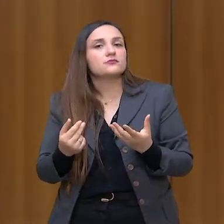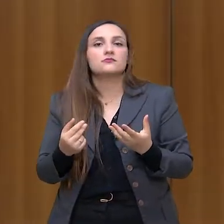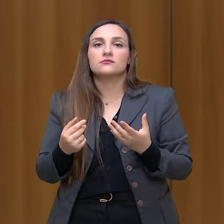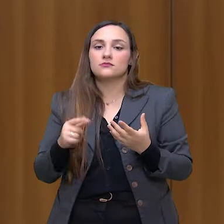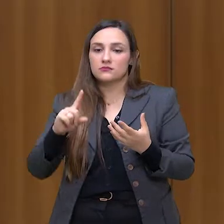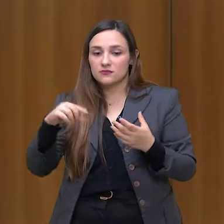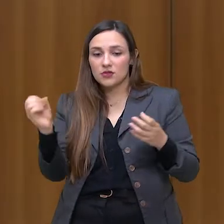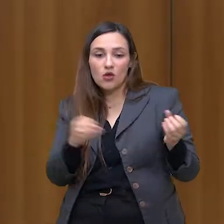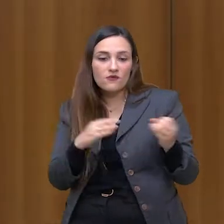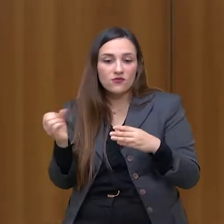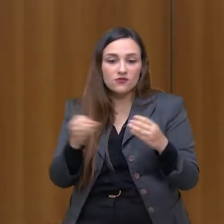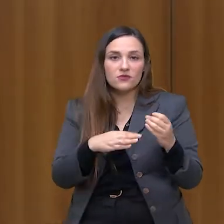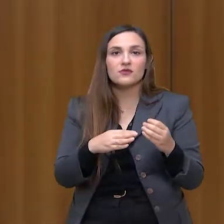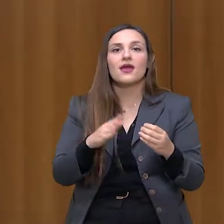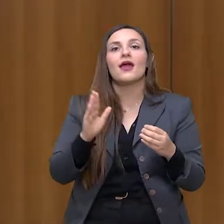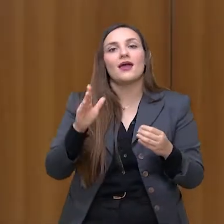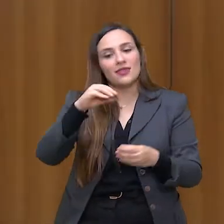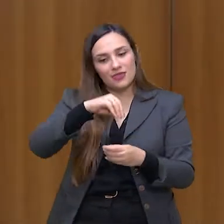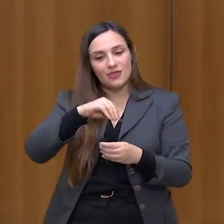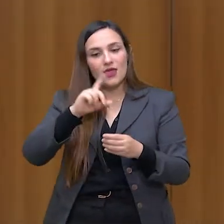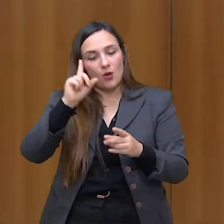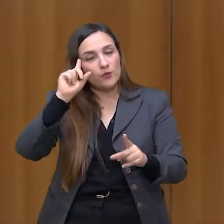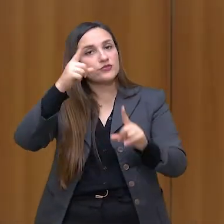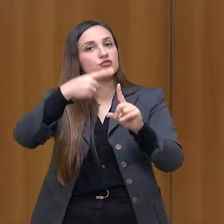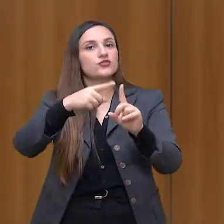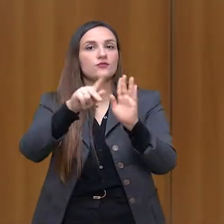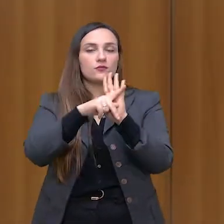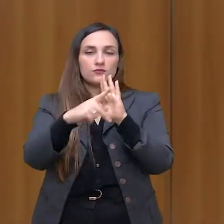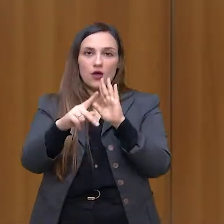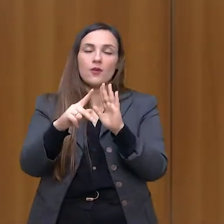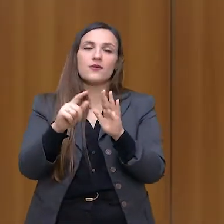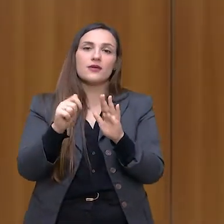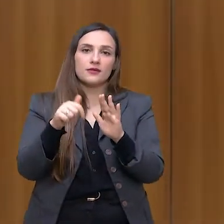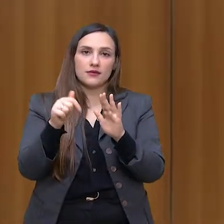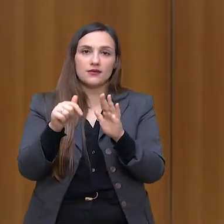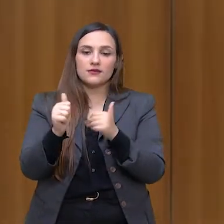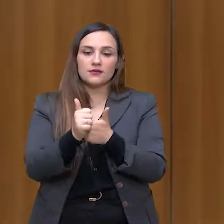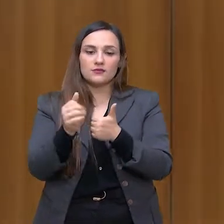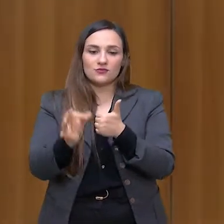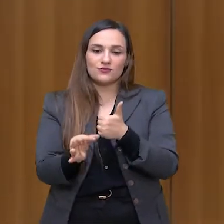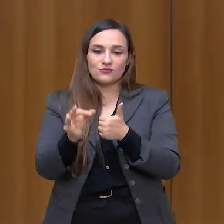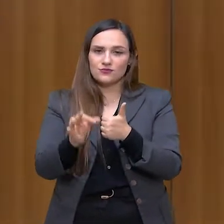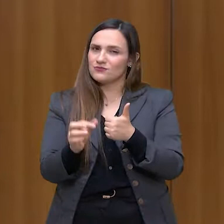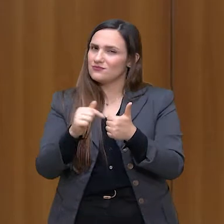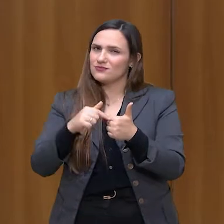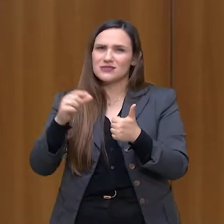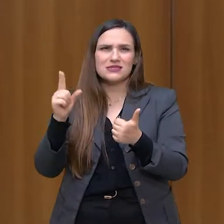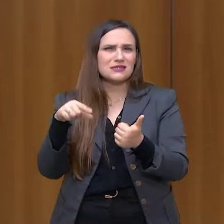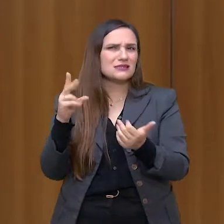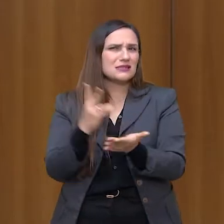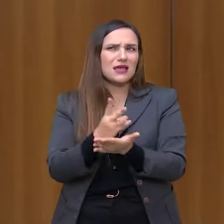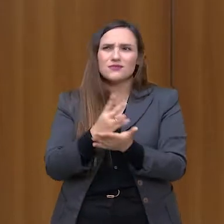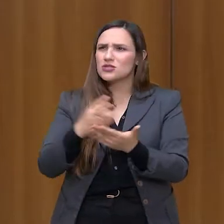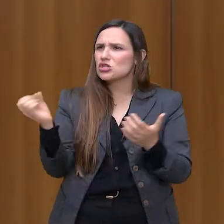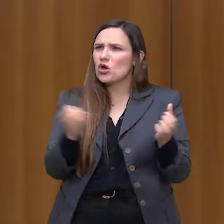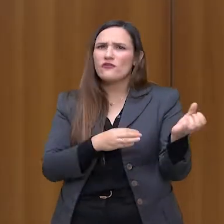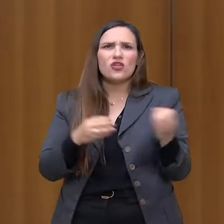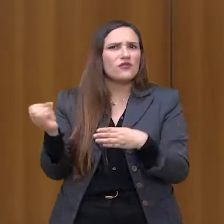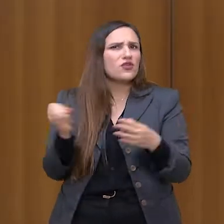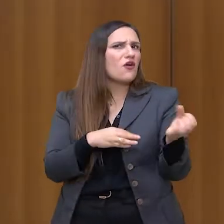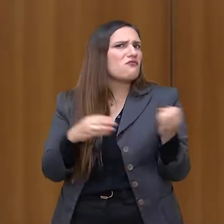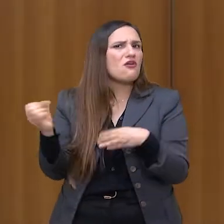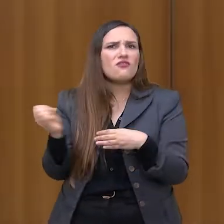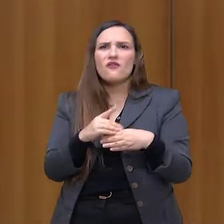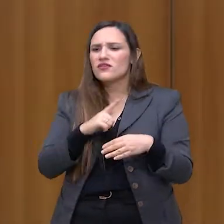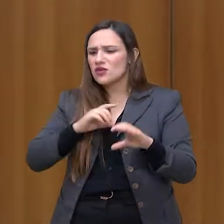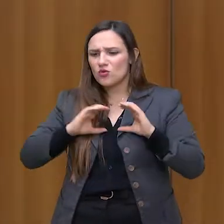coisas. Essa inovação, né, ela está dentro dos valores, né, e o Tribunal de Justiça, nosso tribunal é altamente inovador, Fernanda,